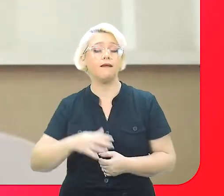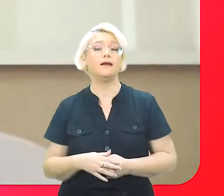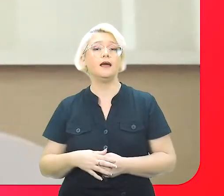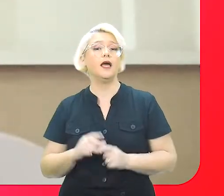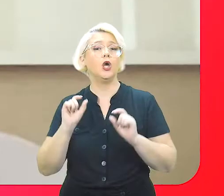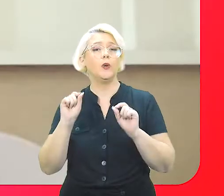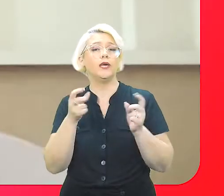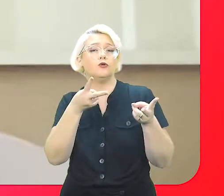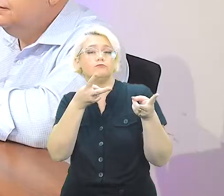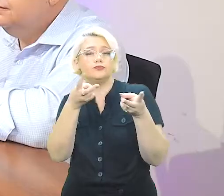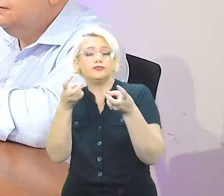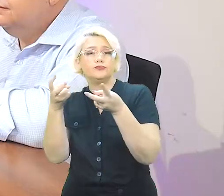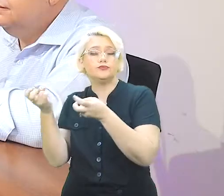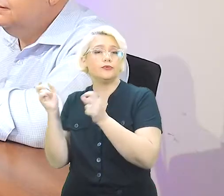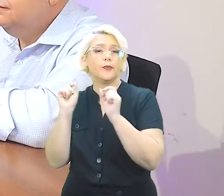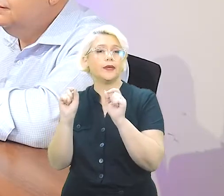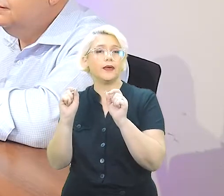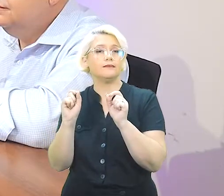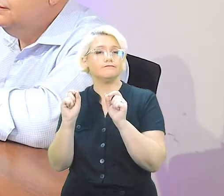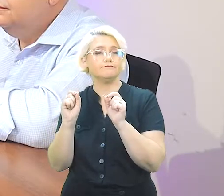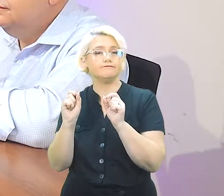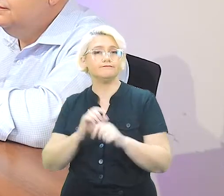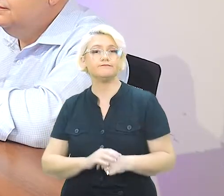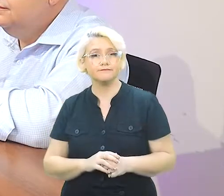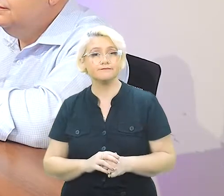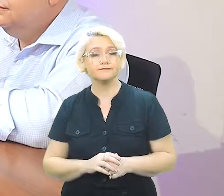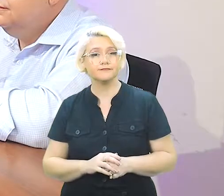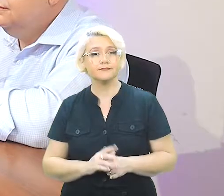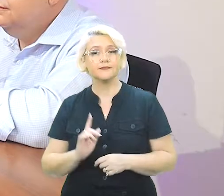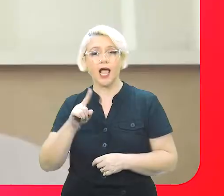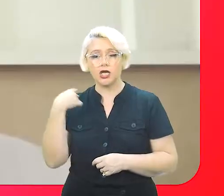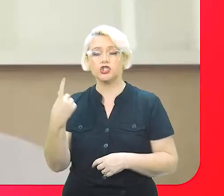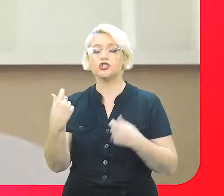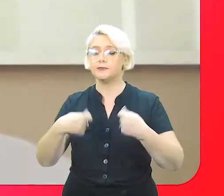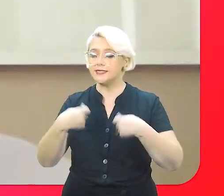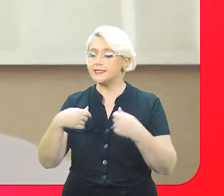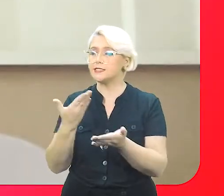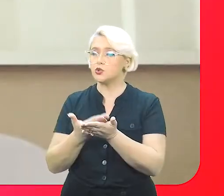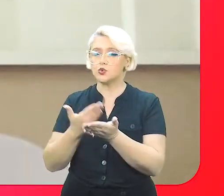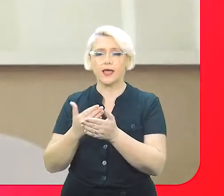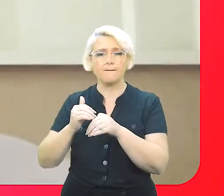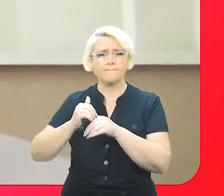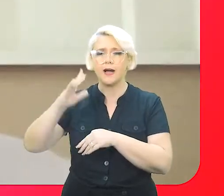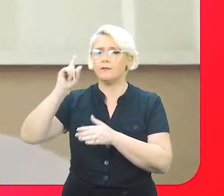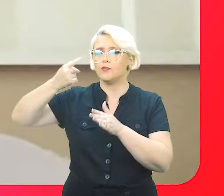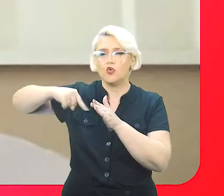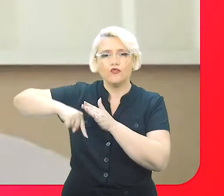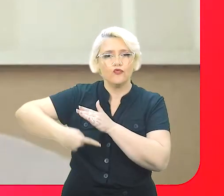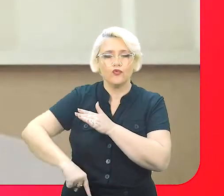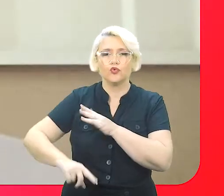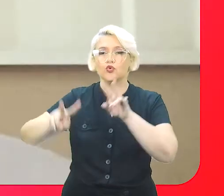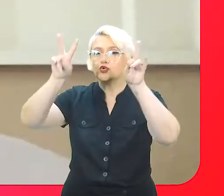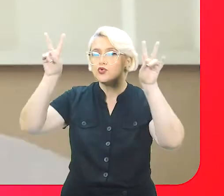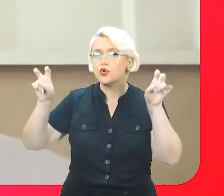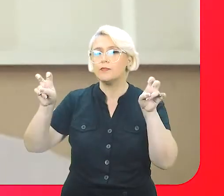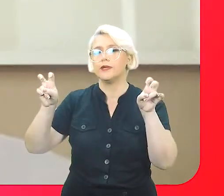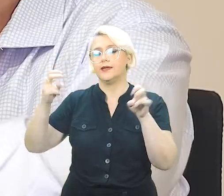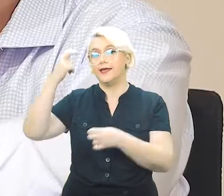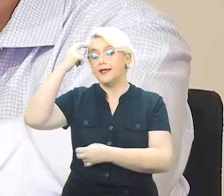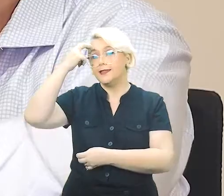E o que eu notei, não é? Que a gente precisaria estudar mais a respeito